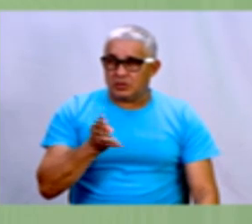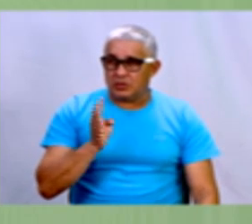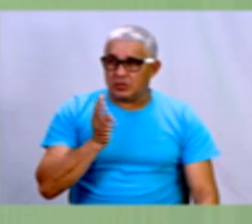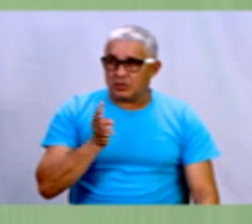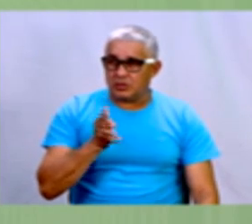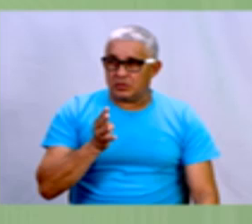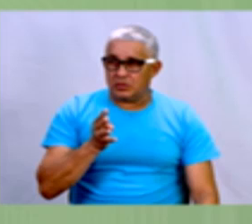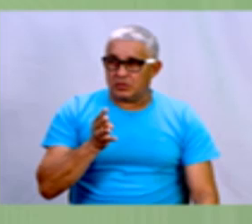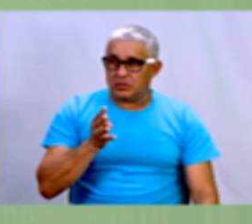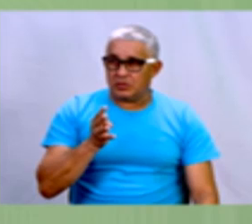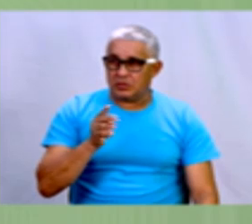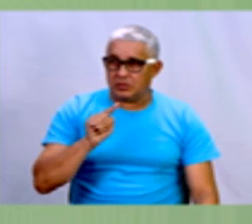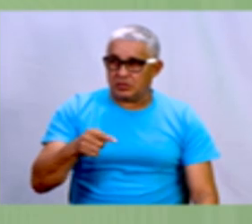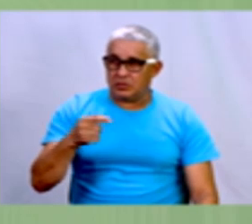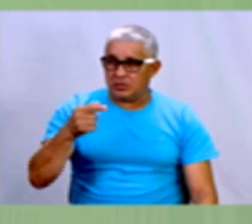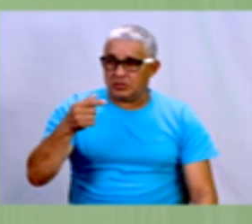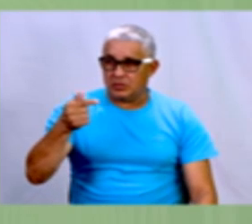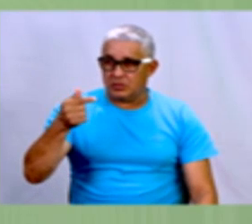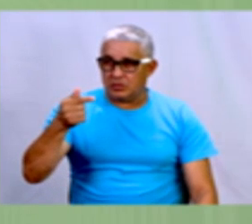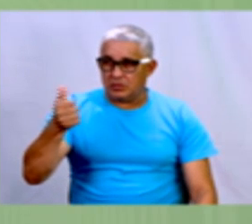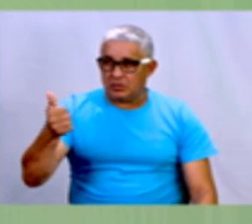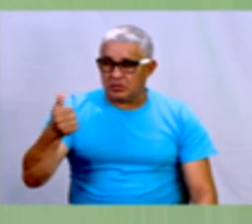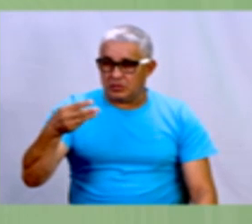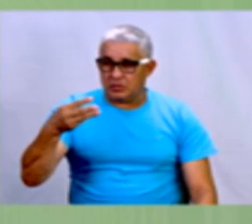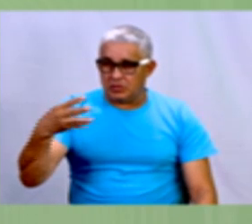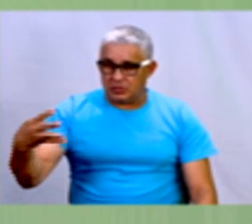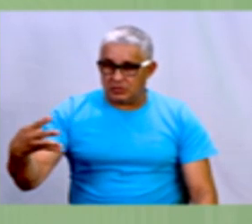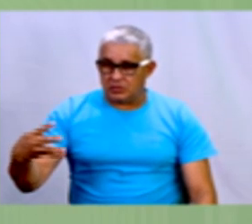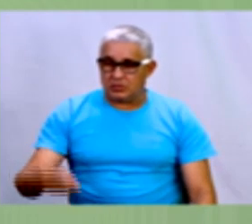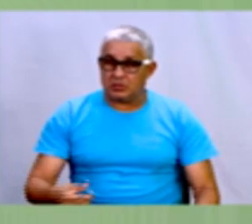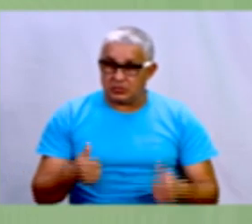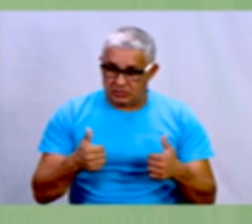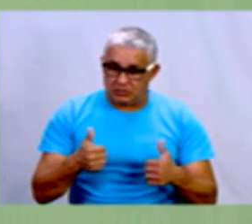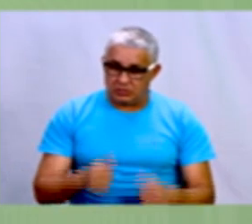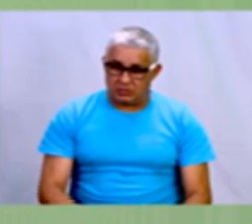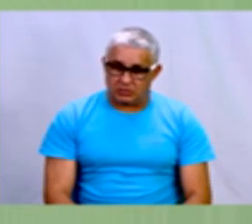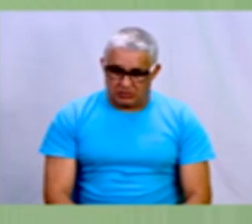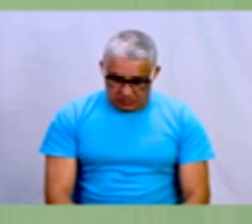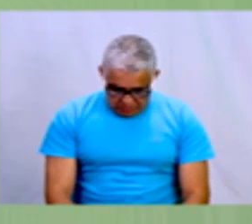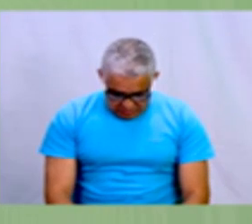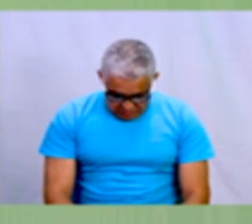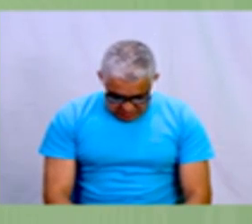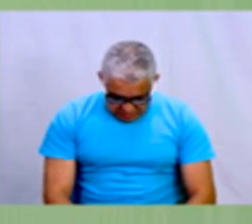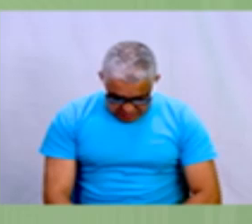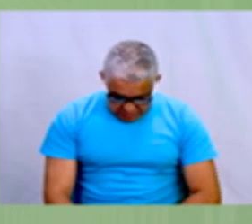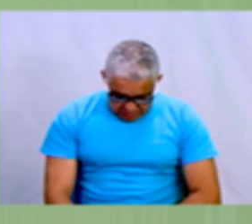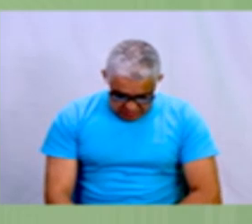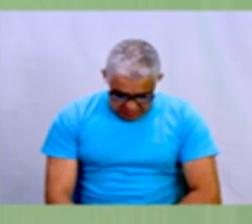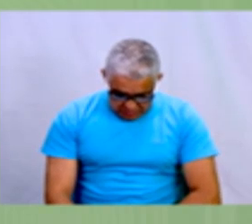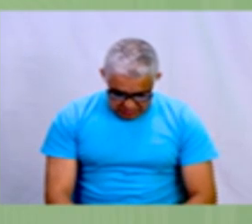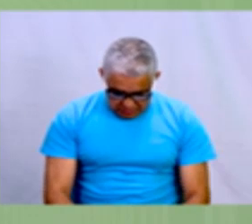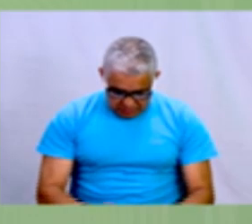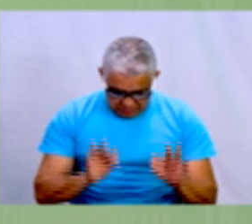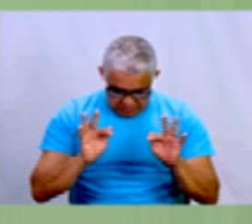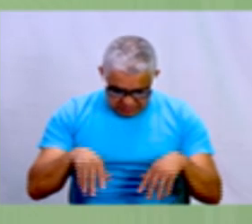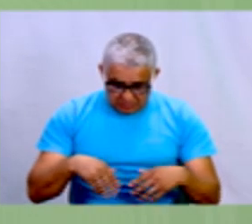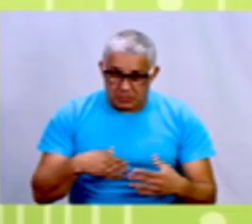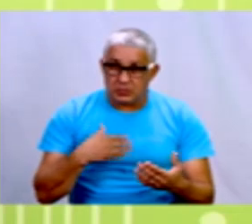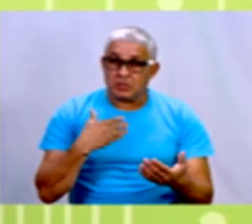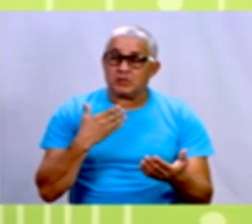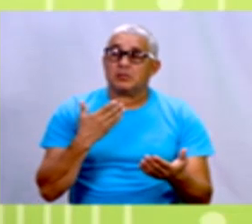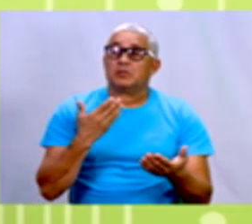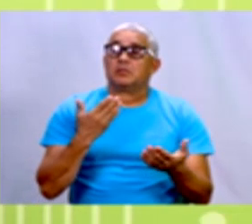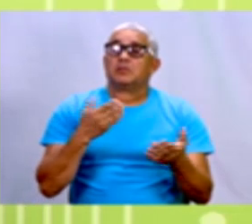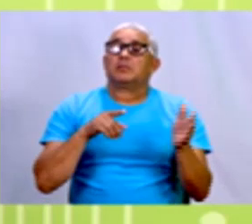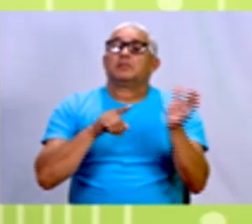a 4,7134. Tá, pessoal? Então, finalizamos a questão? Não, eu preciso saber